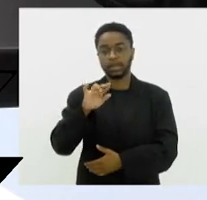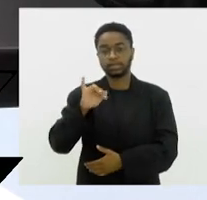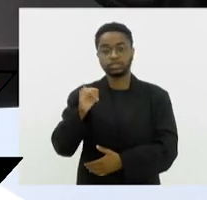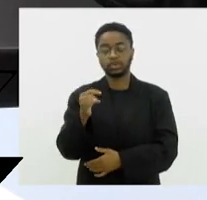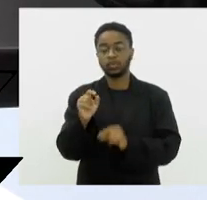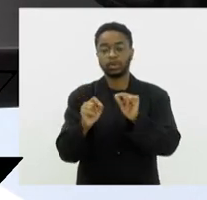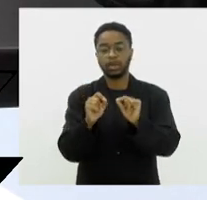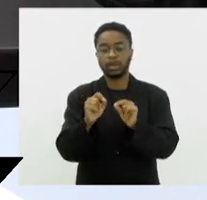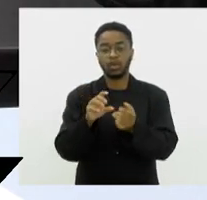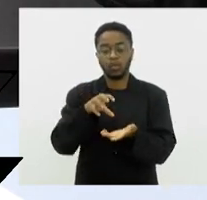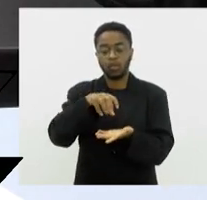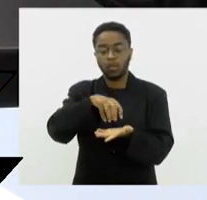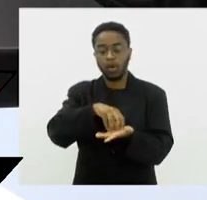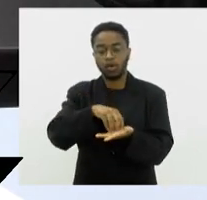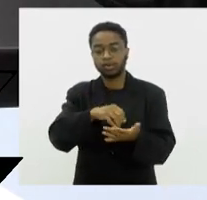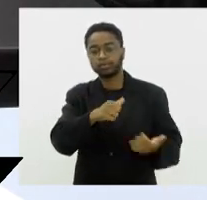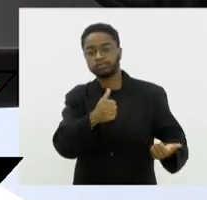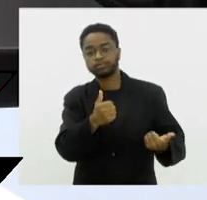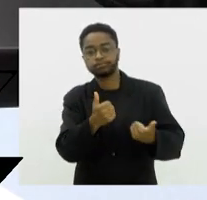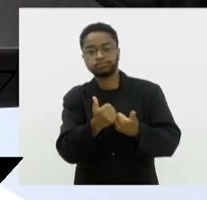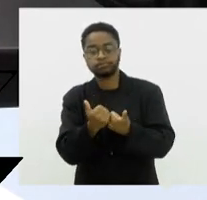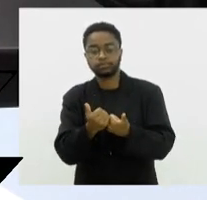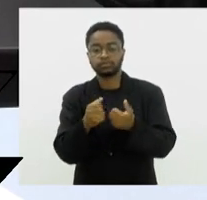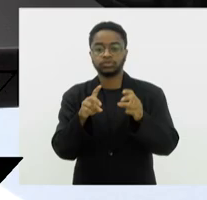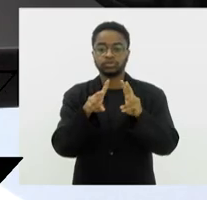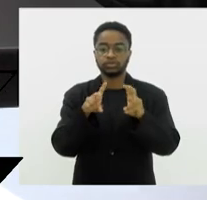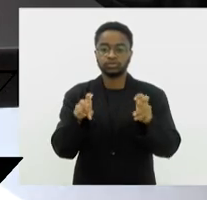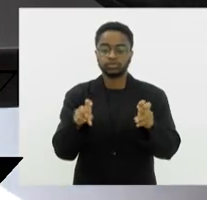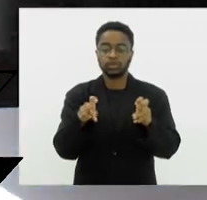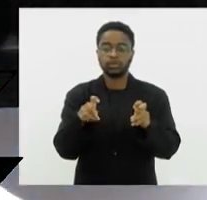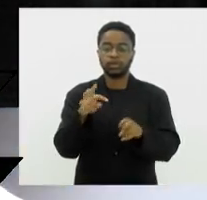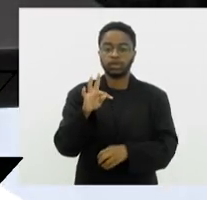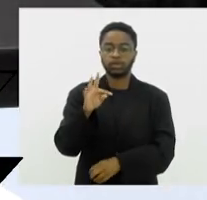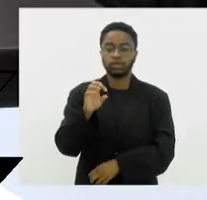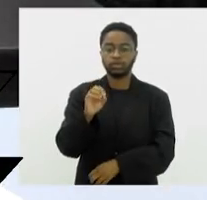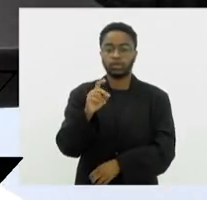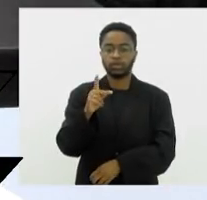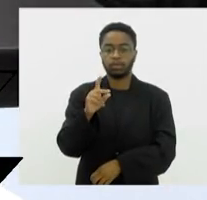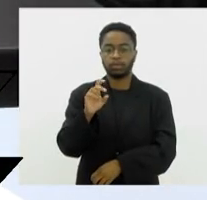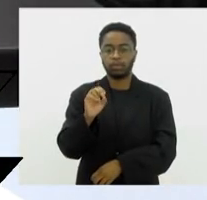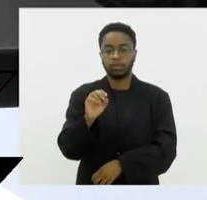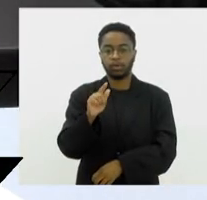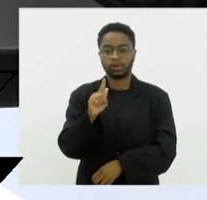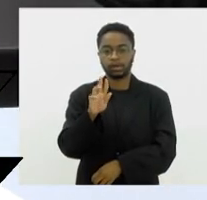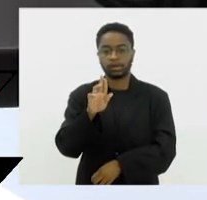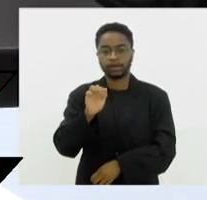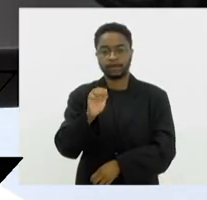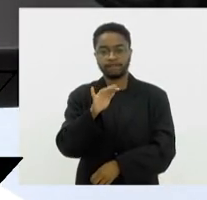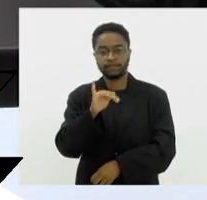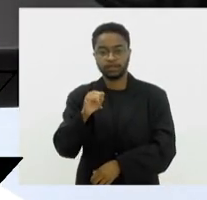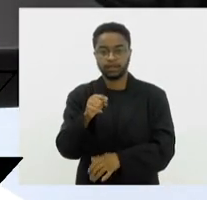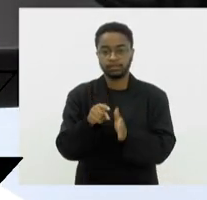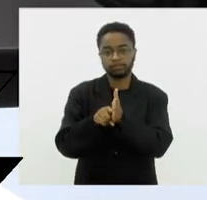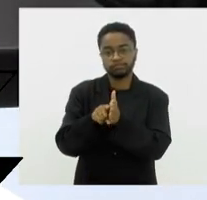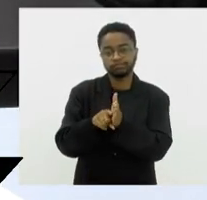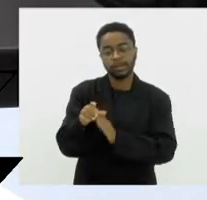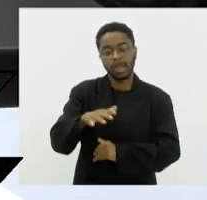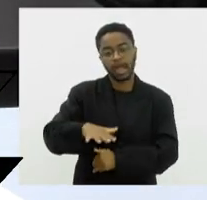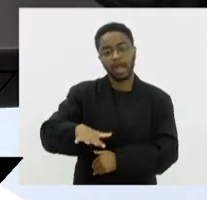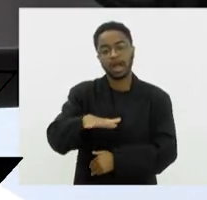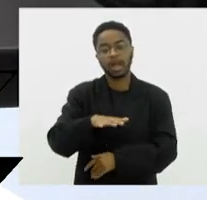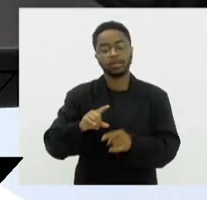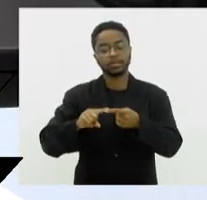Estado, apoiando na questão do levantamento topográfico das áreas, para que houvesse, então, a